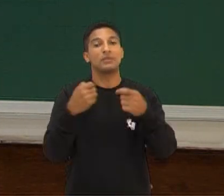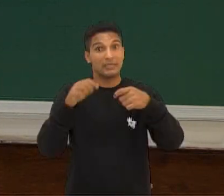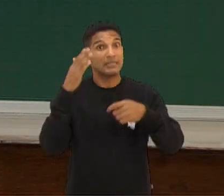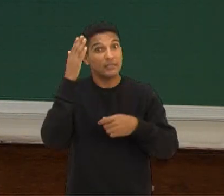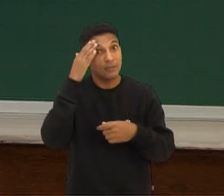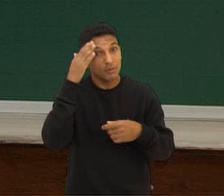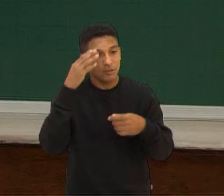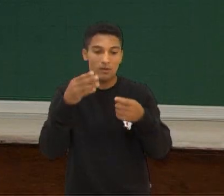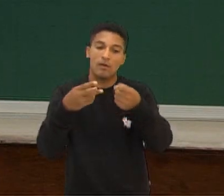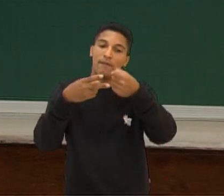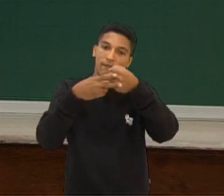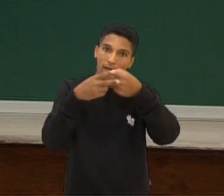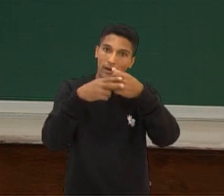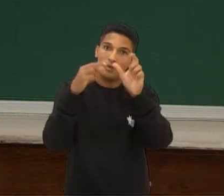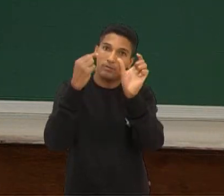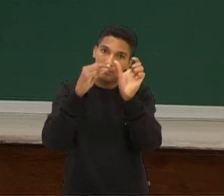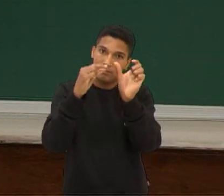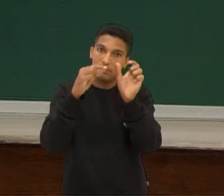todo.